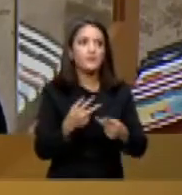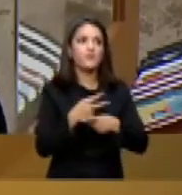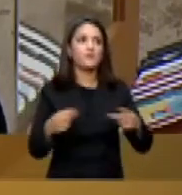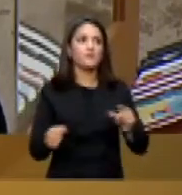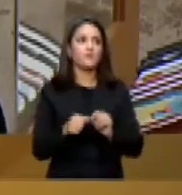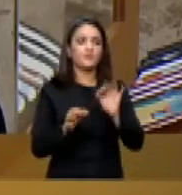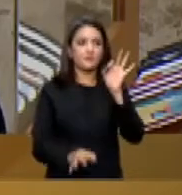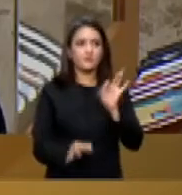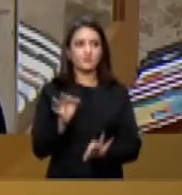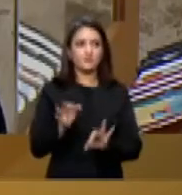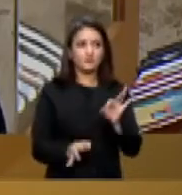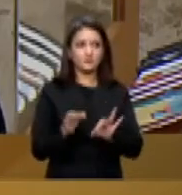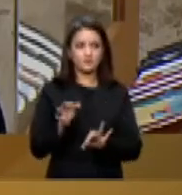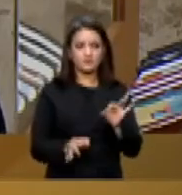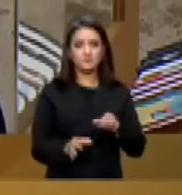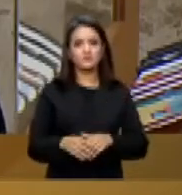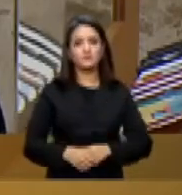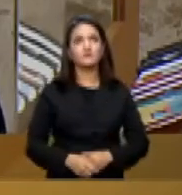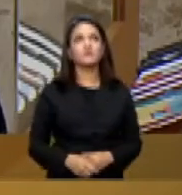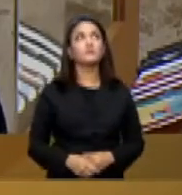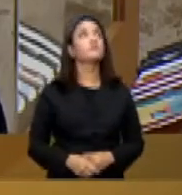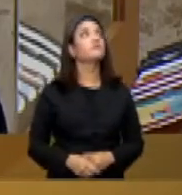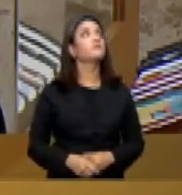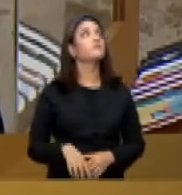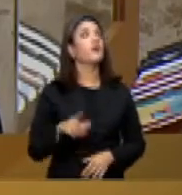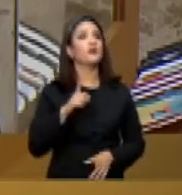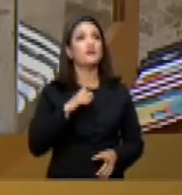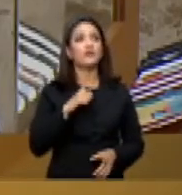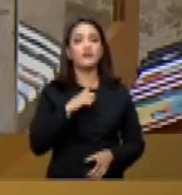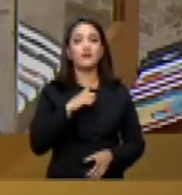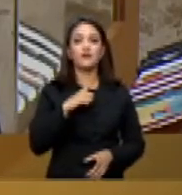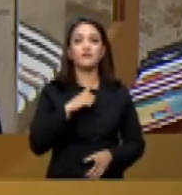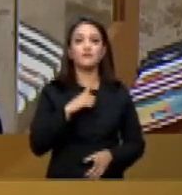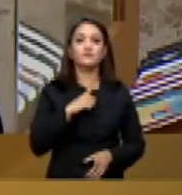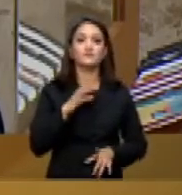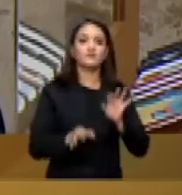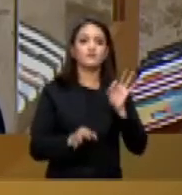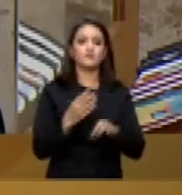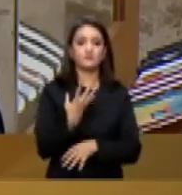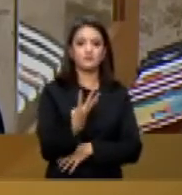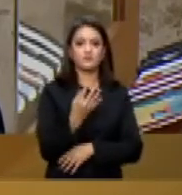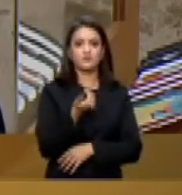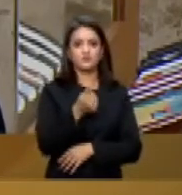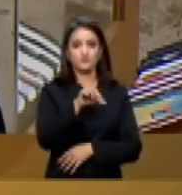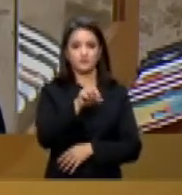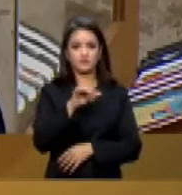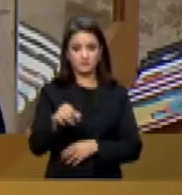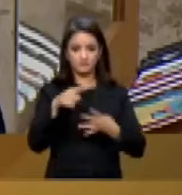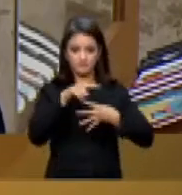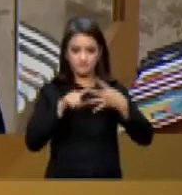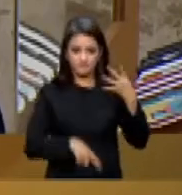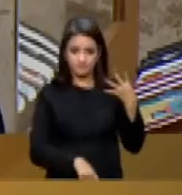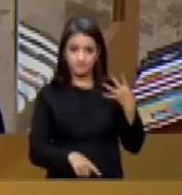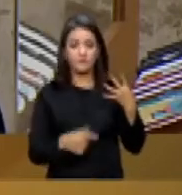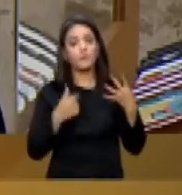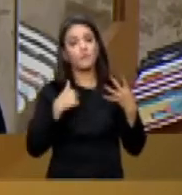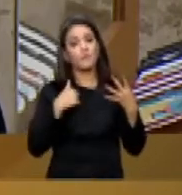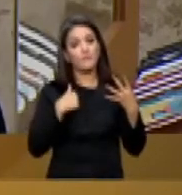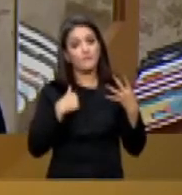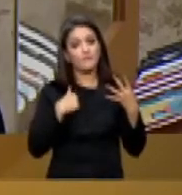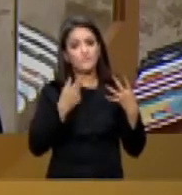a julgamento. Temos o julgamento de 4 ADIs. Produzirei apenas